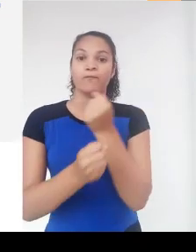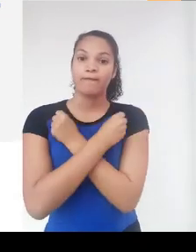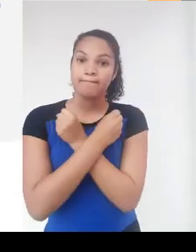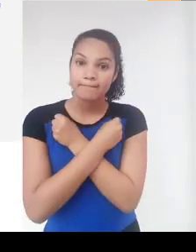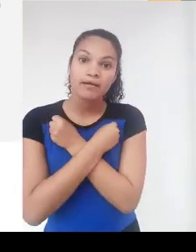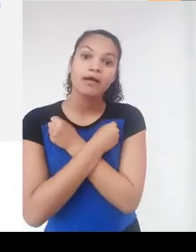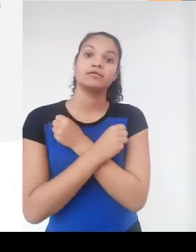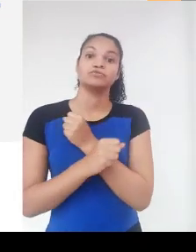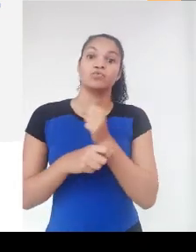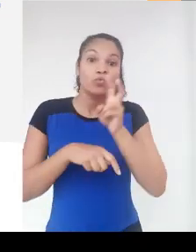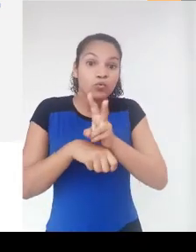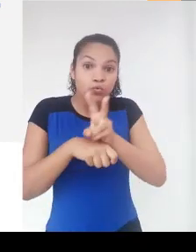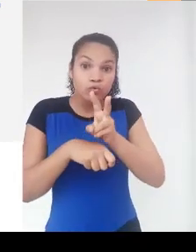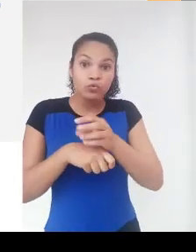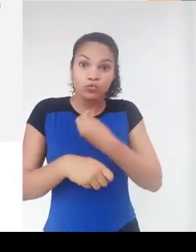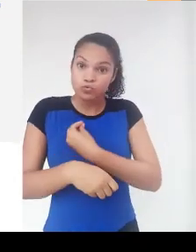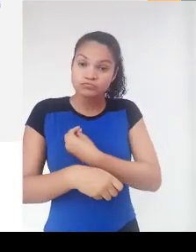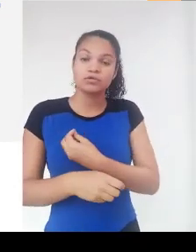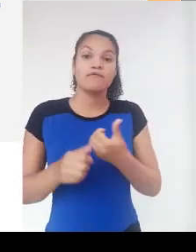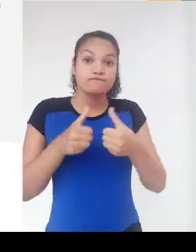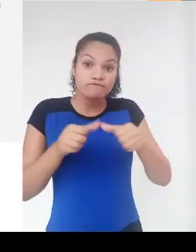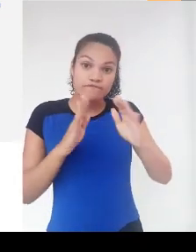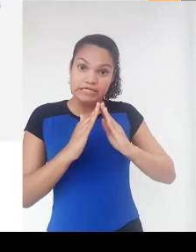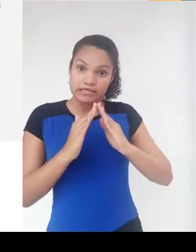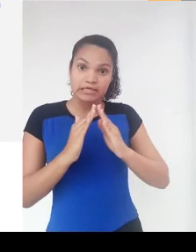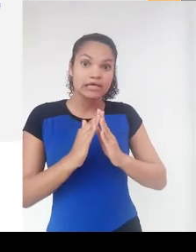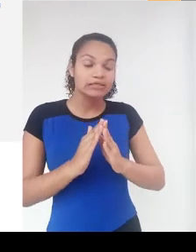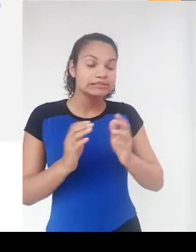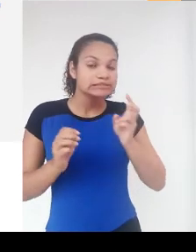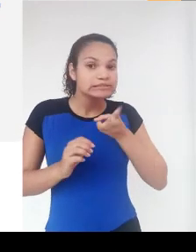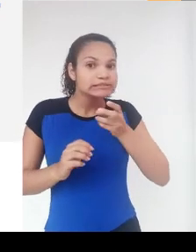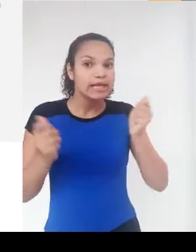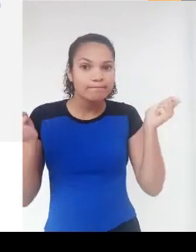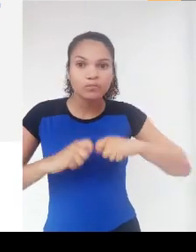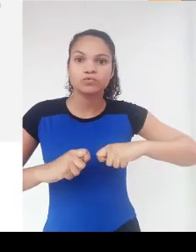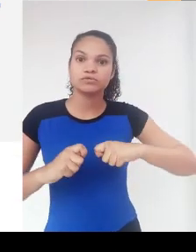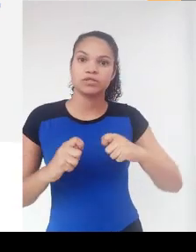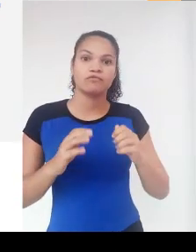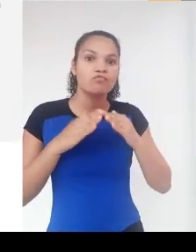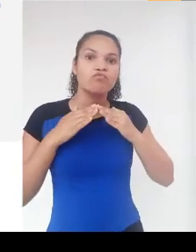abraço, cuidem-se, mantenham-se dentro de casa dentro do possível, confinamento,